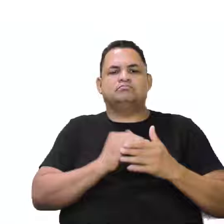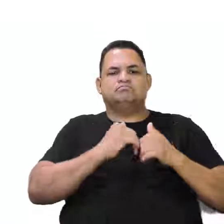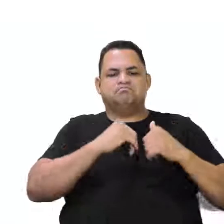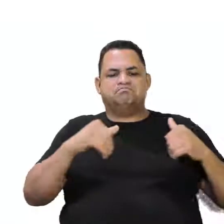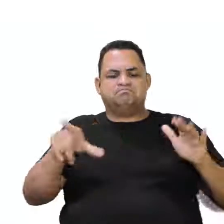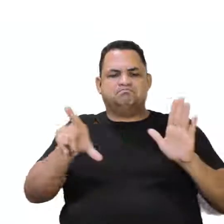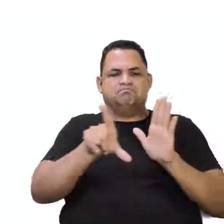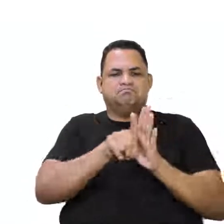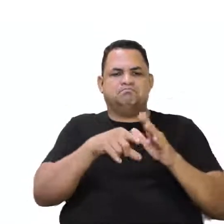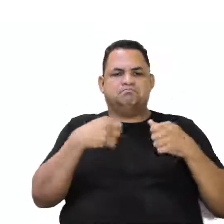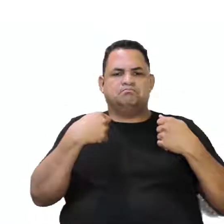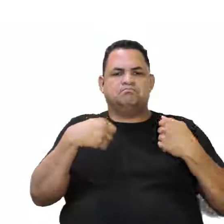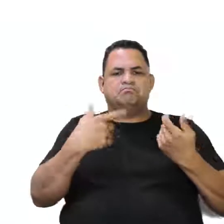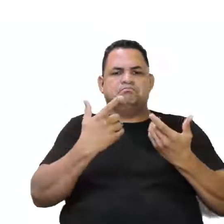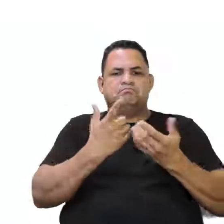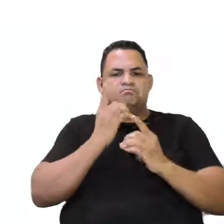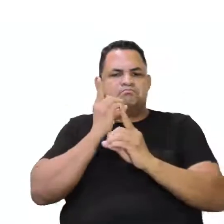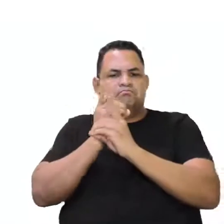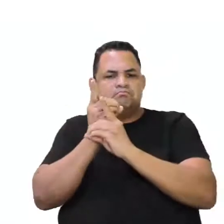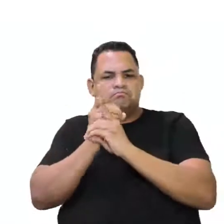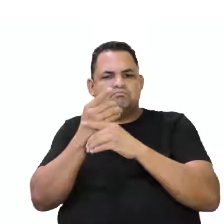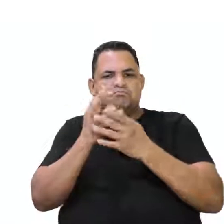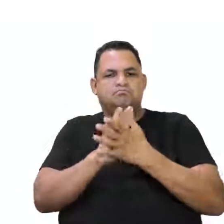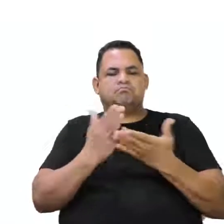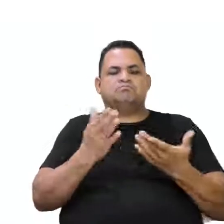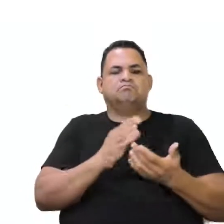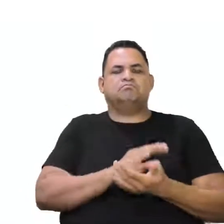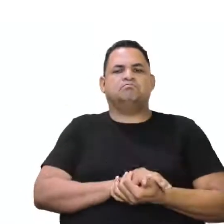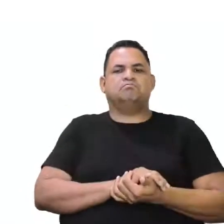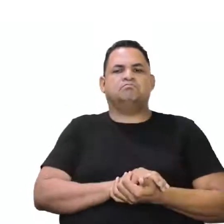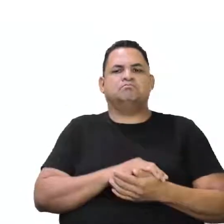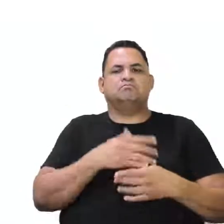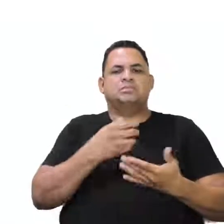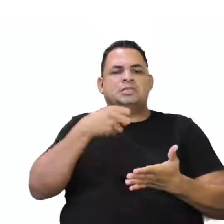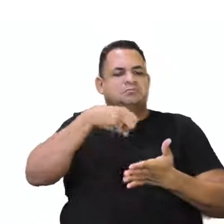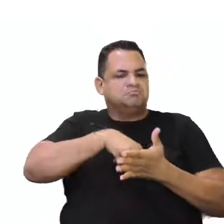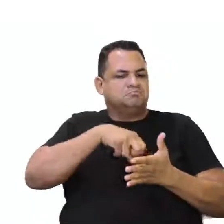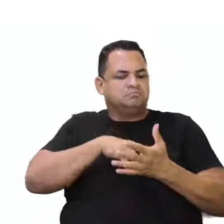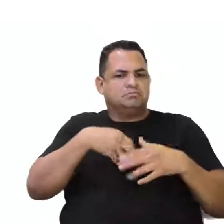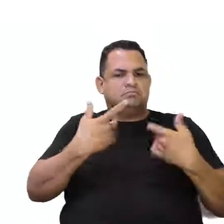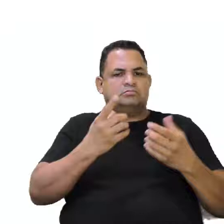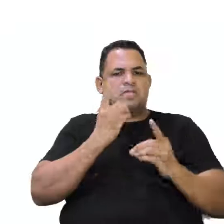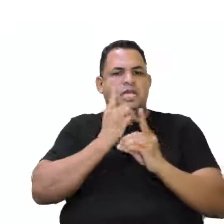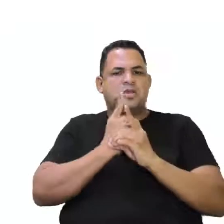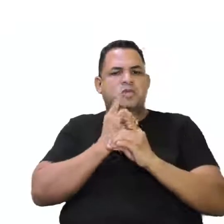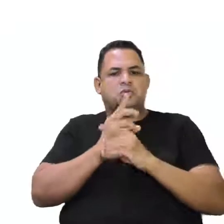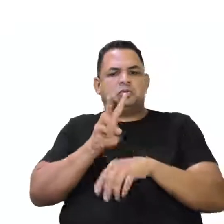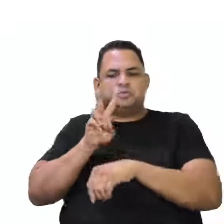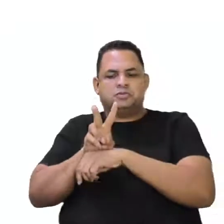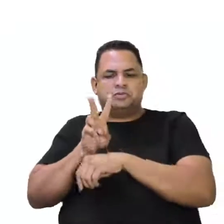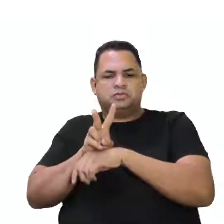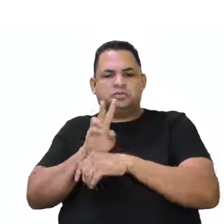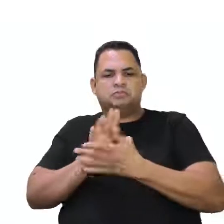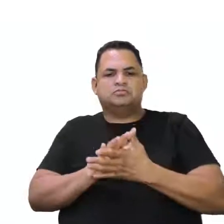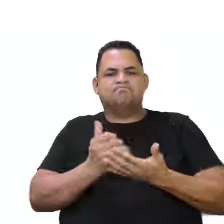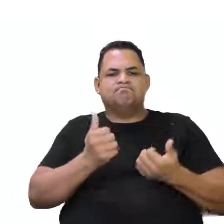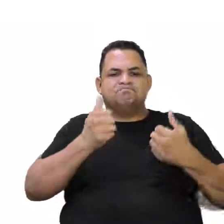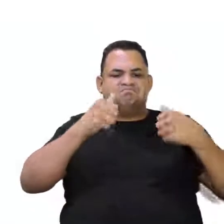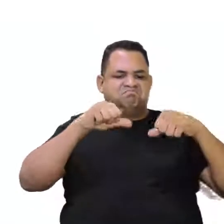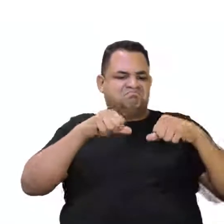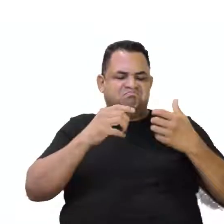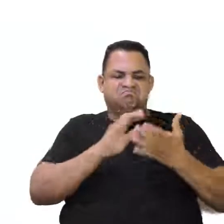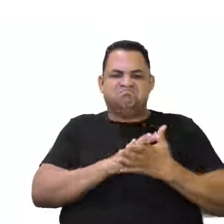ilegal. Precisam ser identificados, precisam ser punidos, mas aí até encontrar, gente, o processo de fiscalização no nosso país ainda não